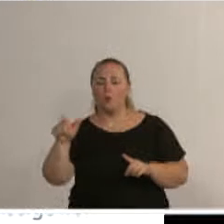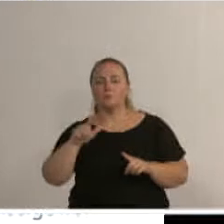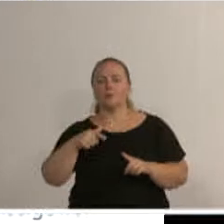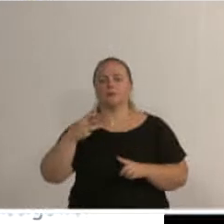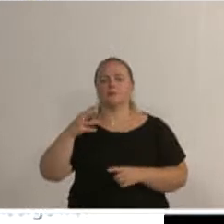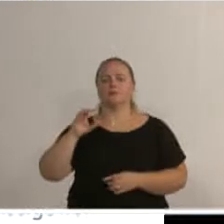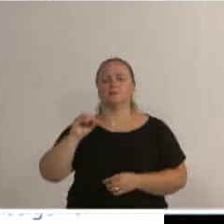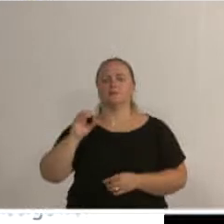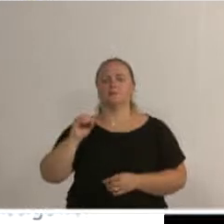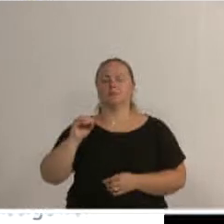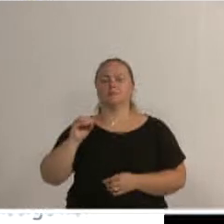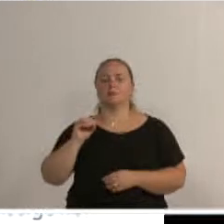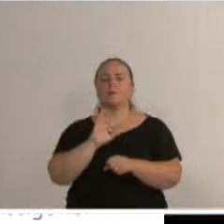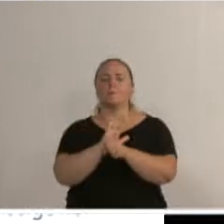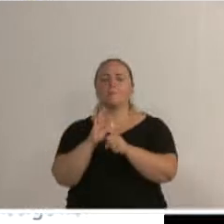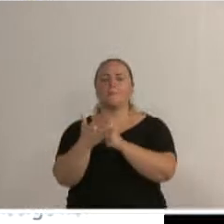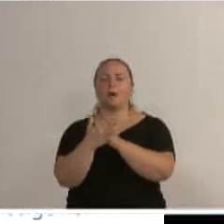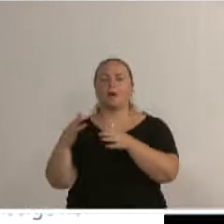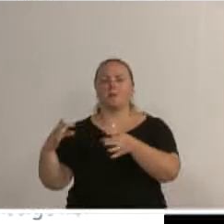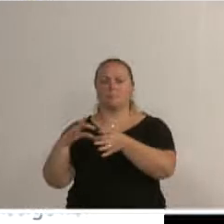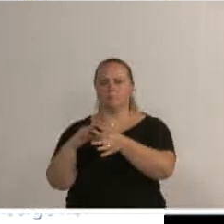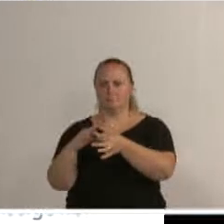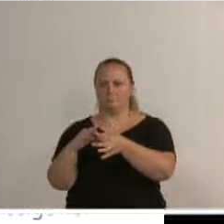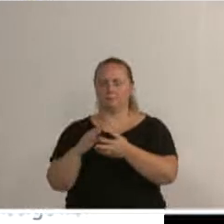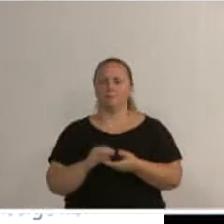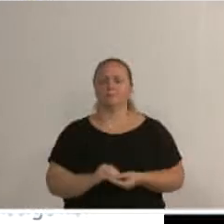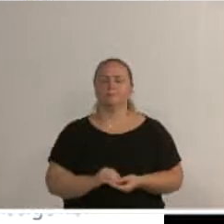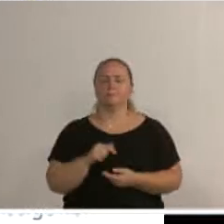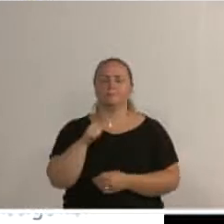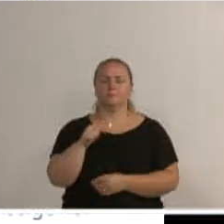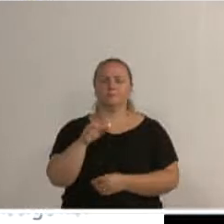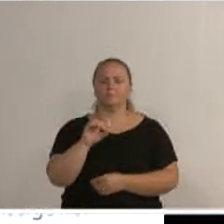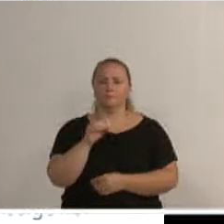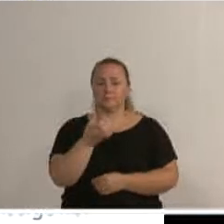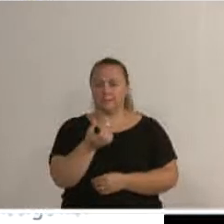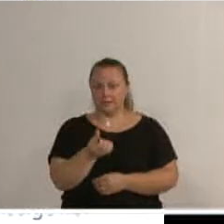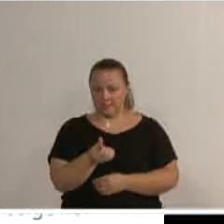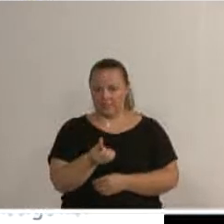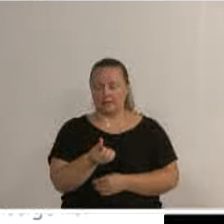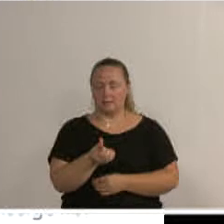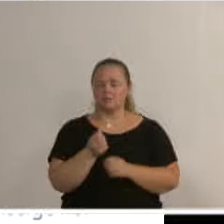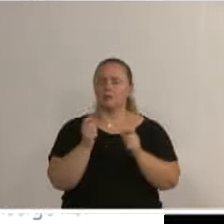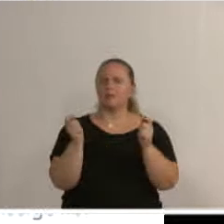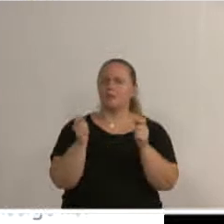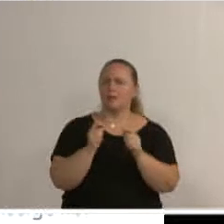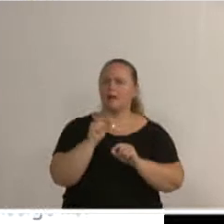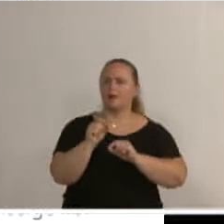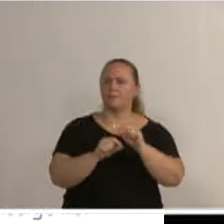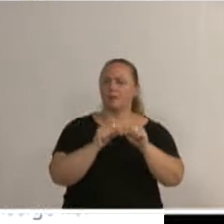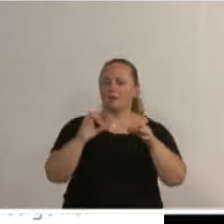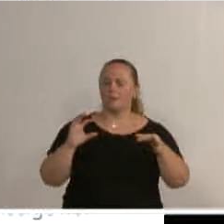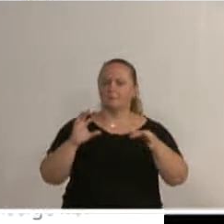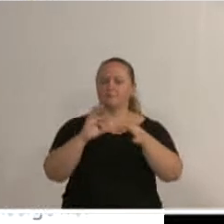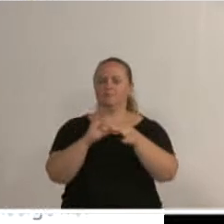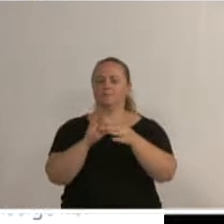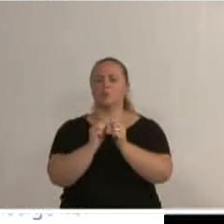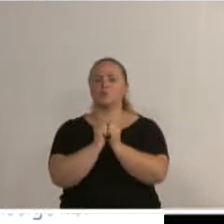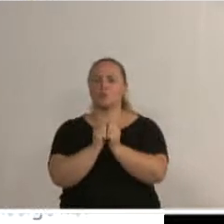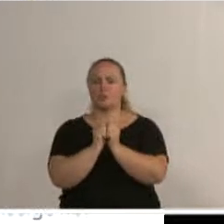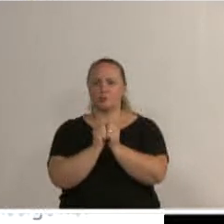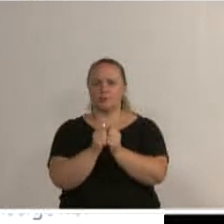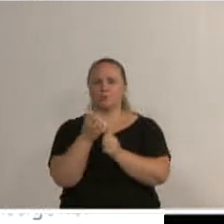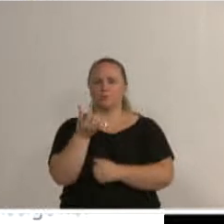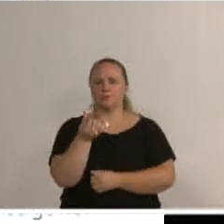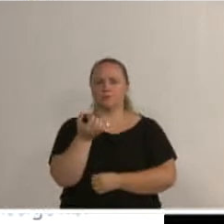Então, por exemplo, a linha 706, 25 de agosto, ela poderia ser absorvida pela linha 602 e pela